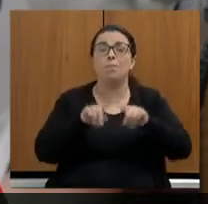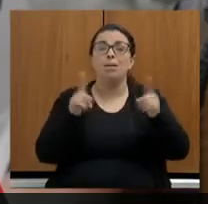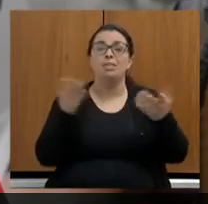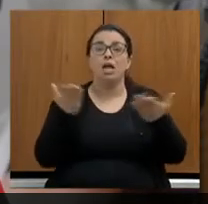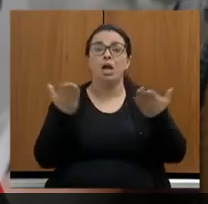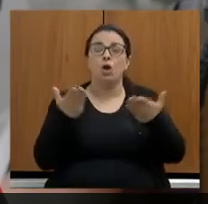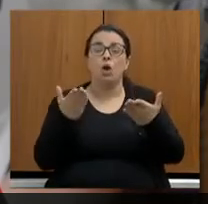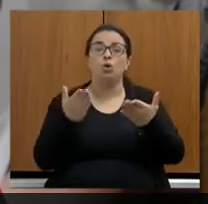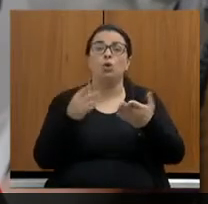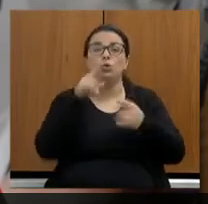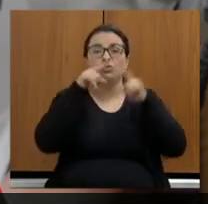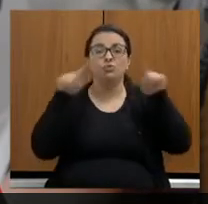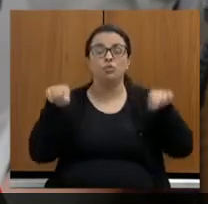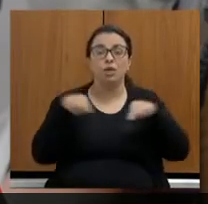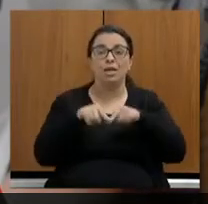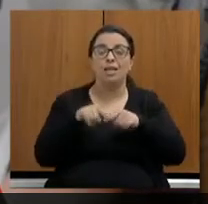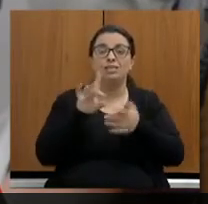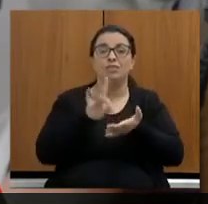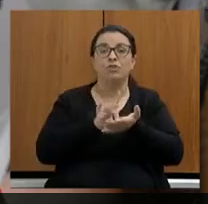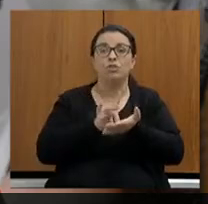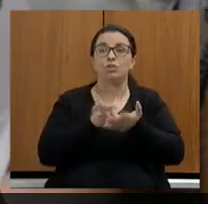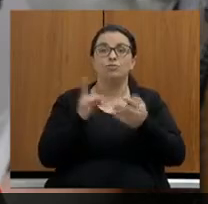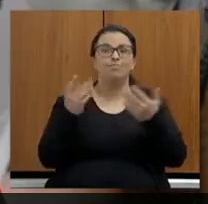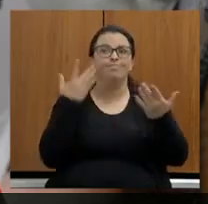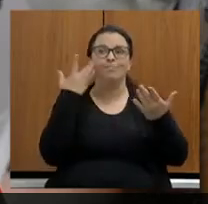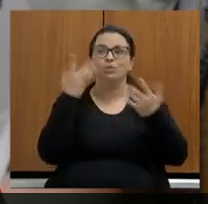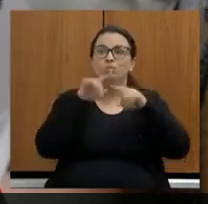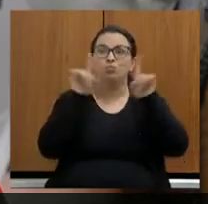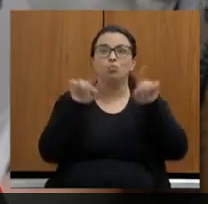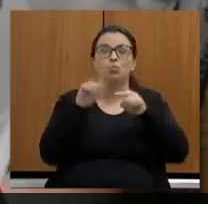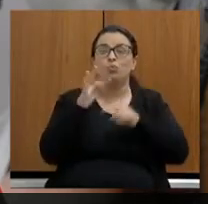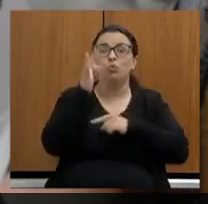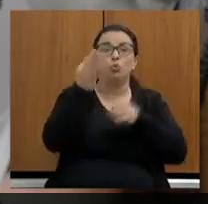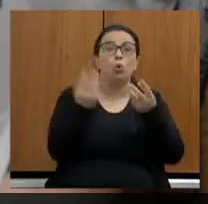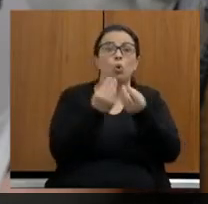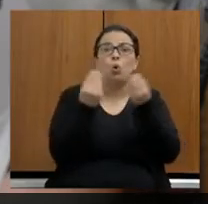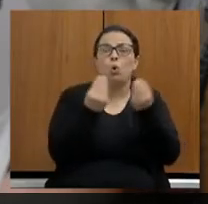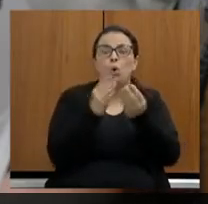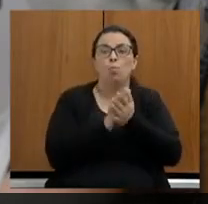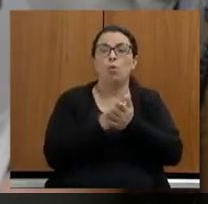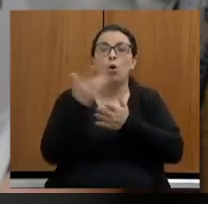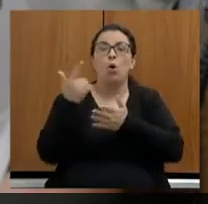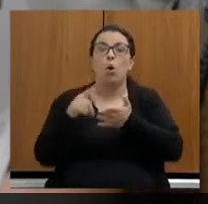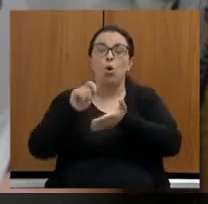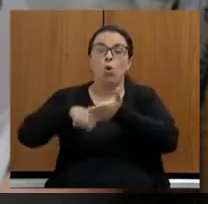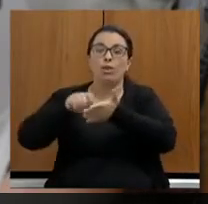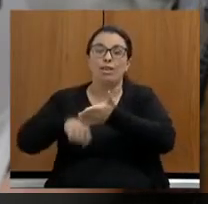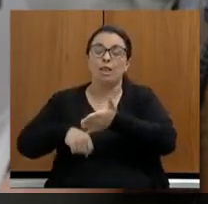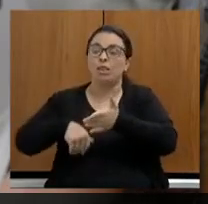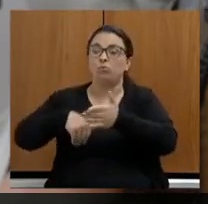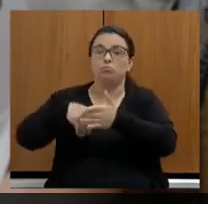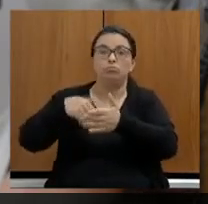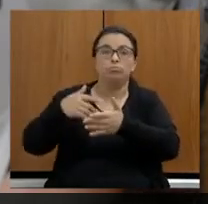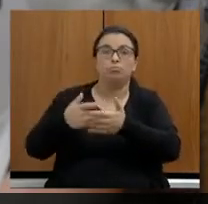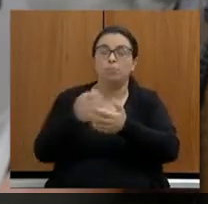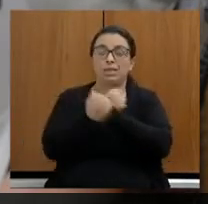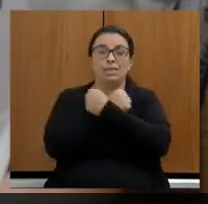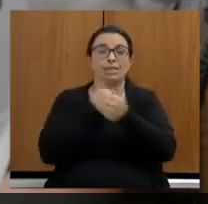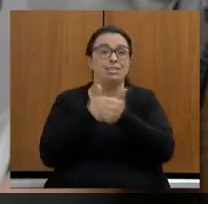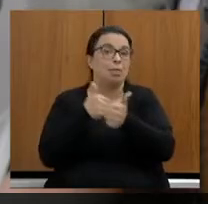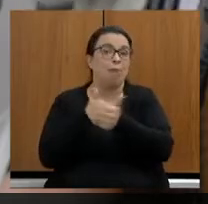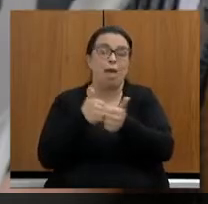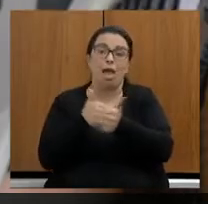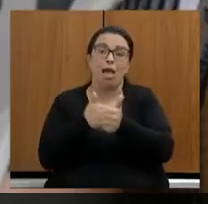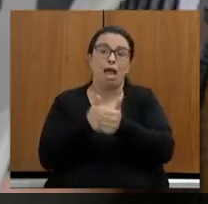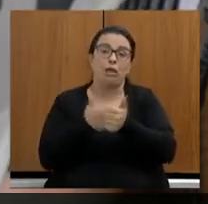acontecer com eles os contratados e convocados das escolas municipalizadas estão desempregados sem nenhuma ação do